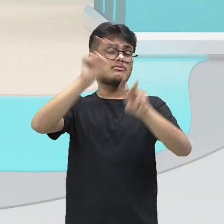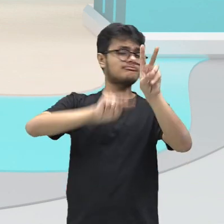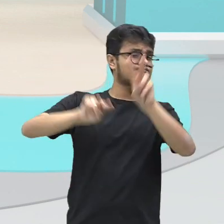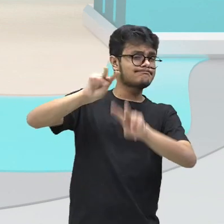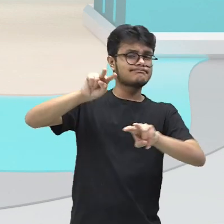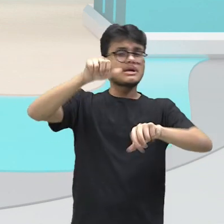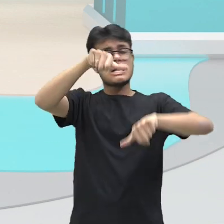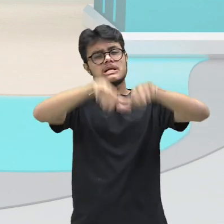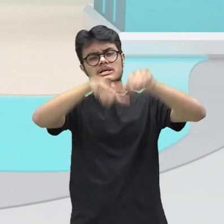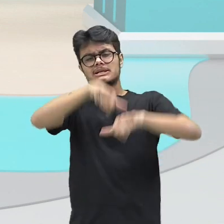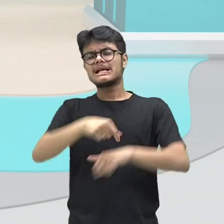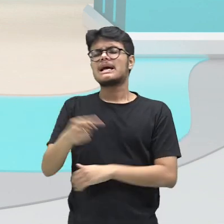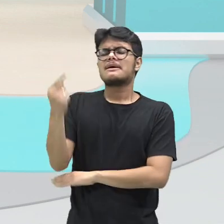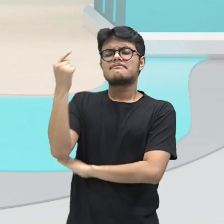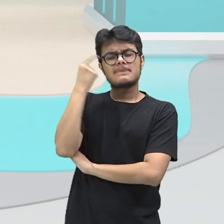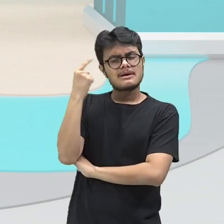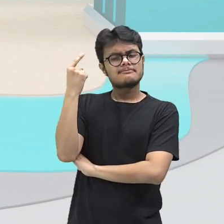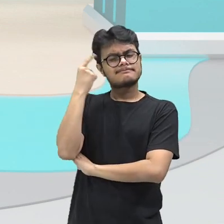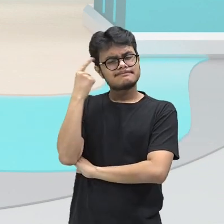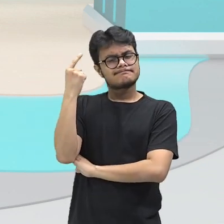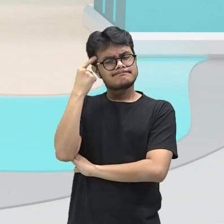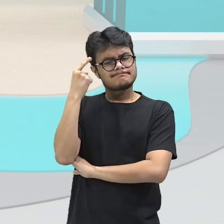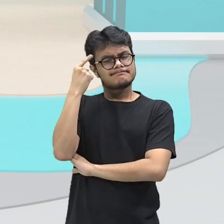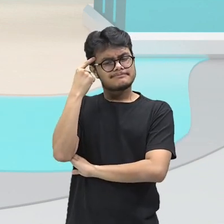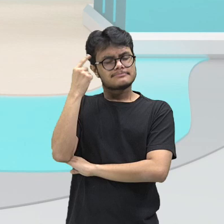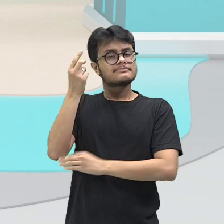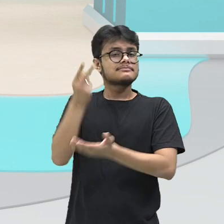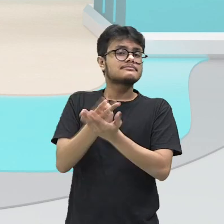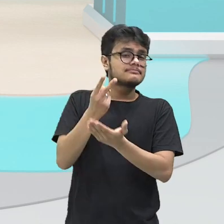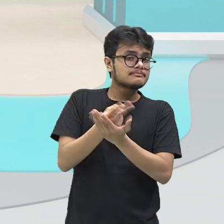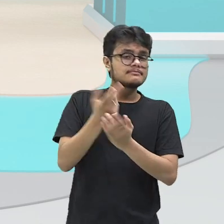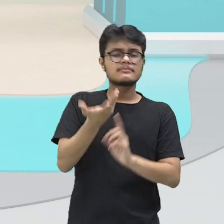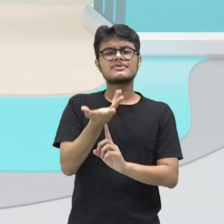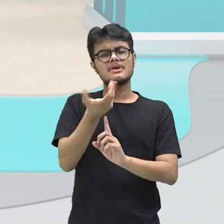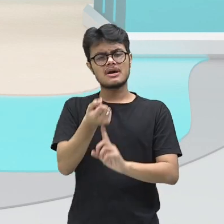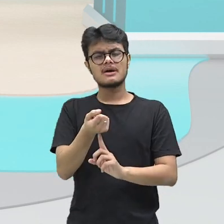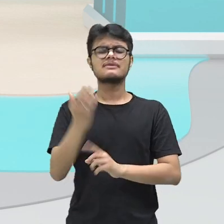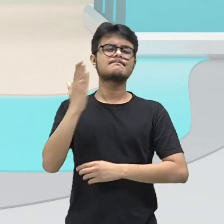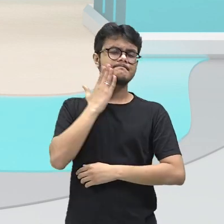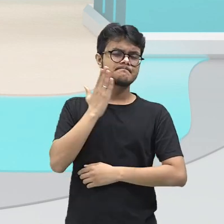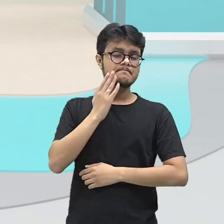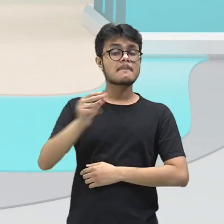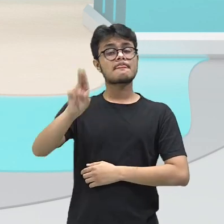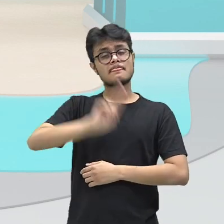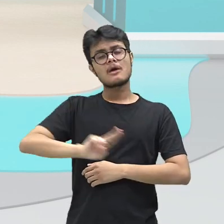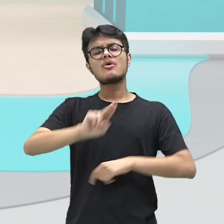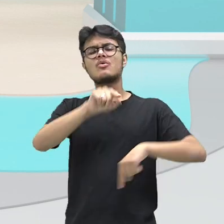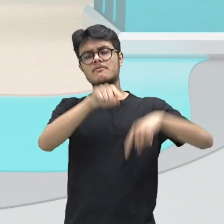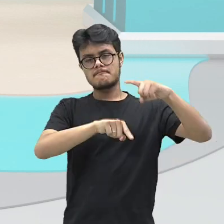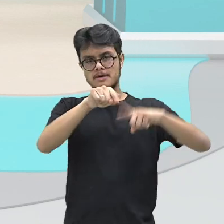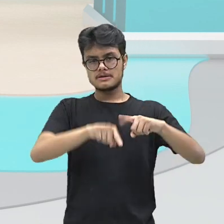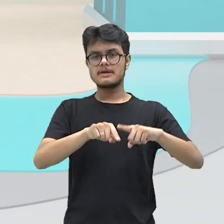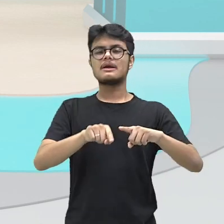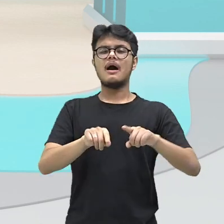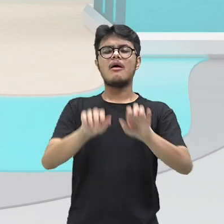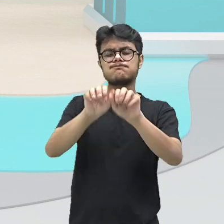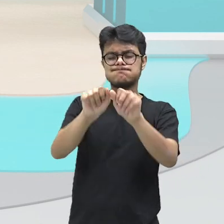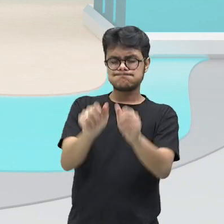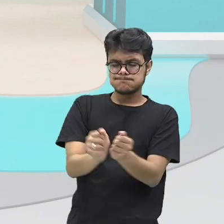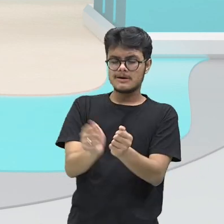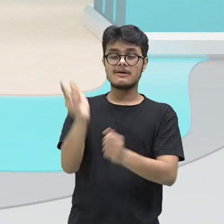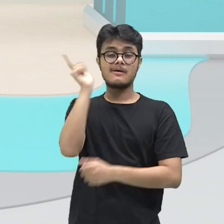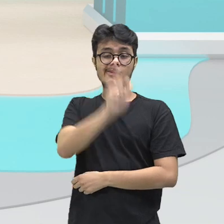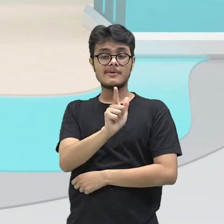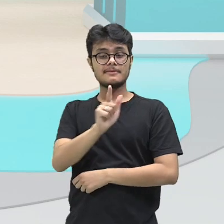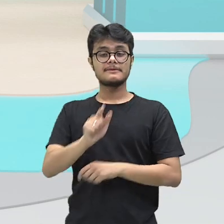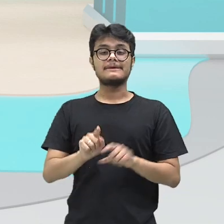obra contemporânea, a gente percebe uma mistura de estilos artísticos, uso de diferentes materiais para a produção das obras,